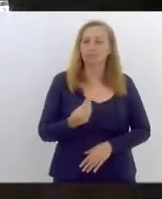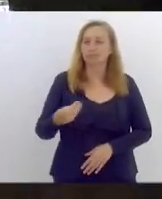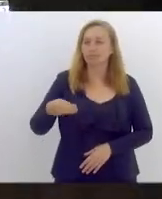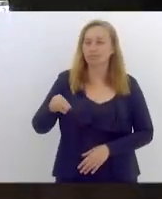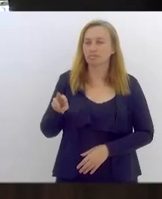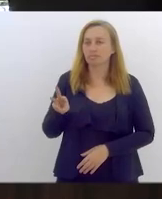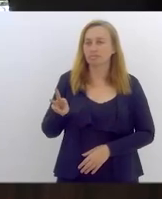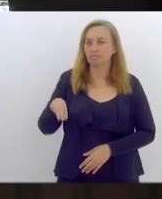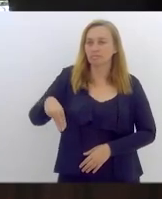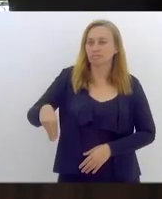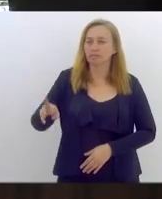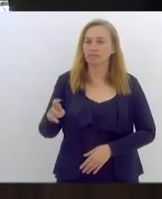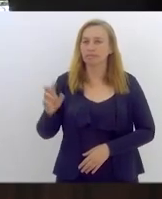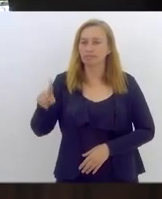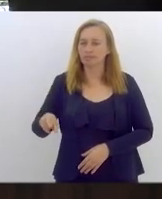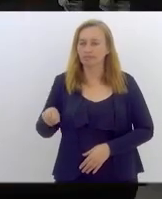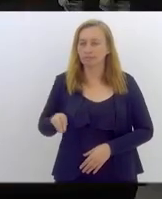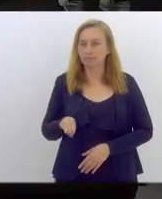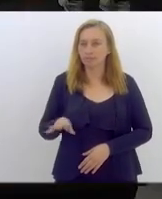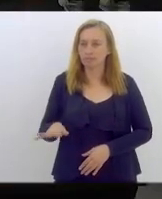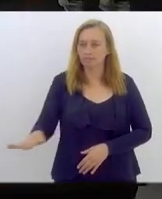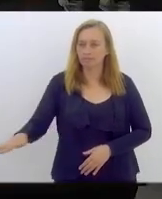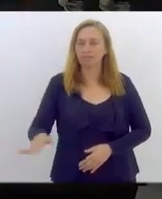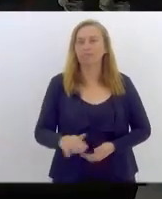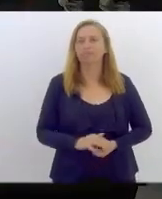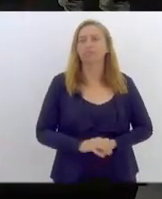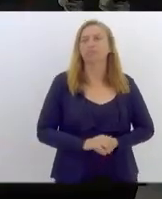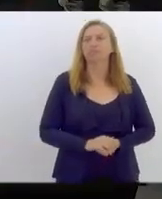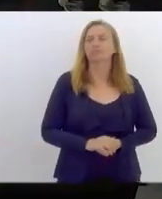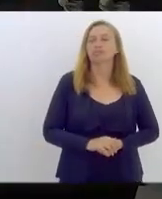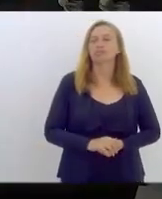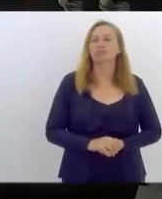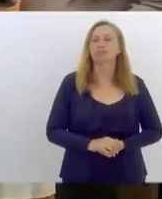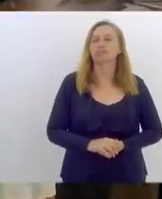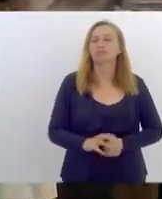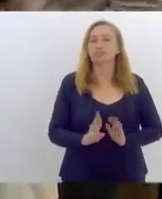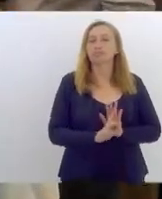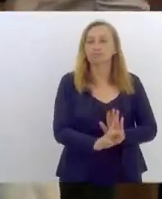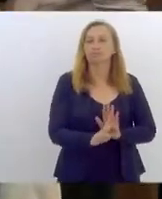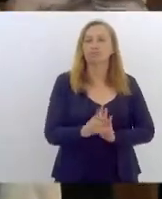a representante Lohana Carla da Silva.